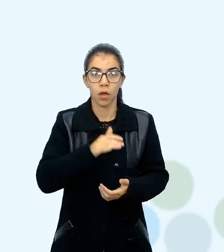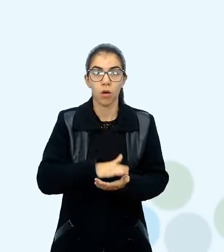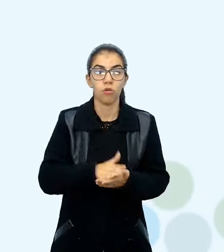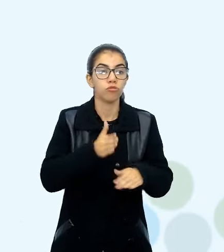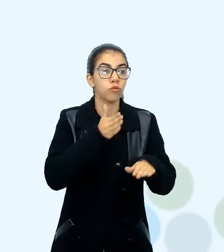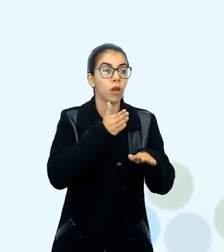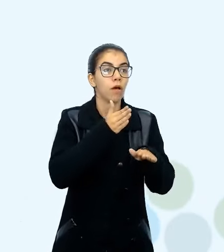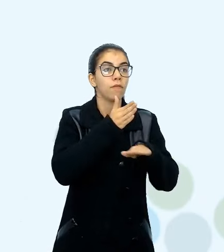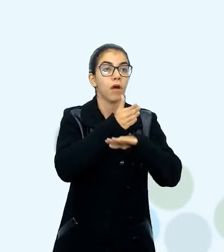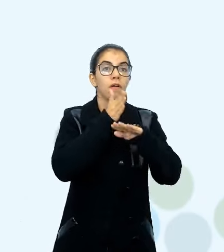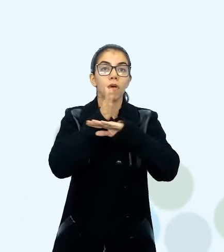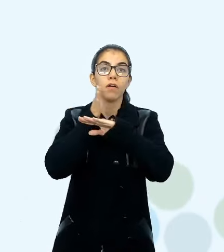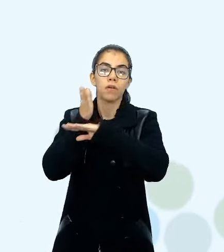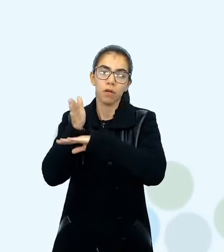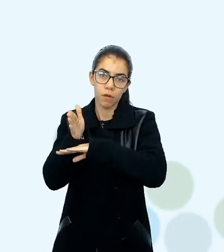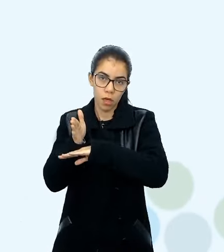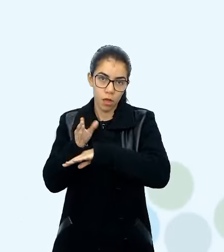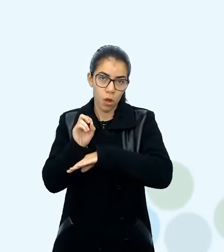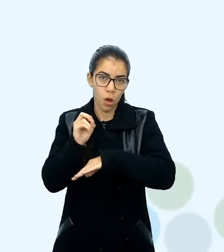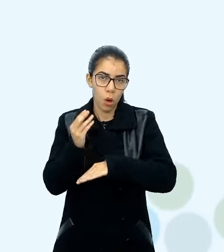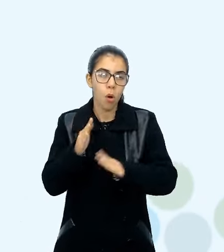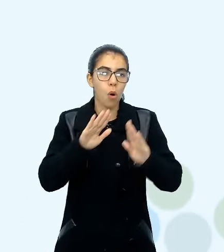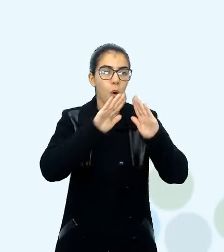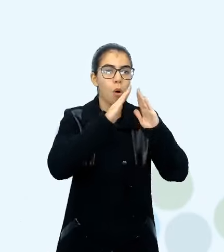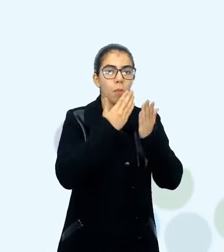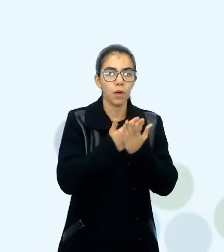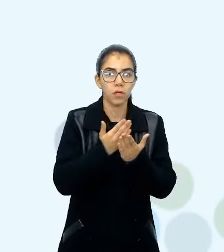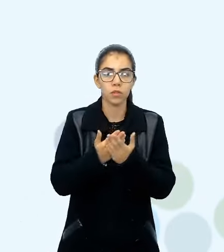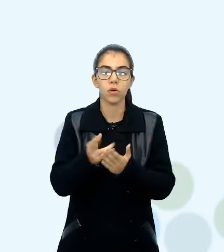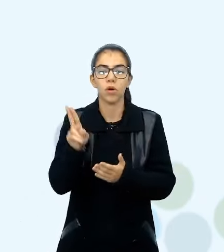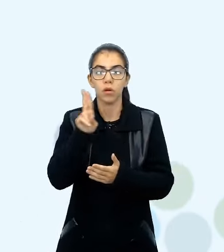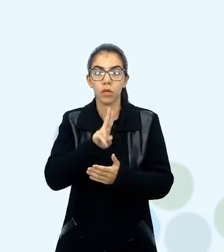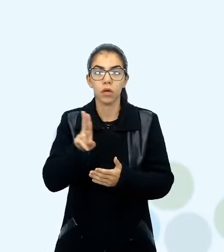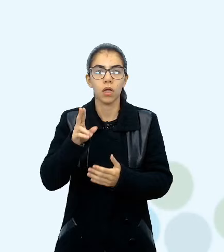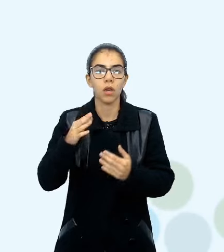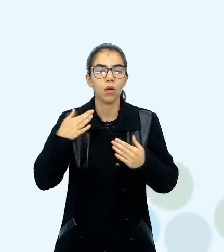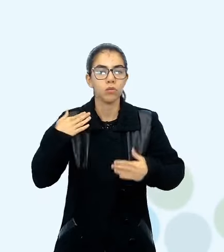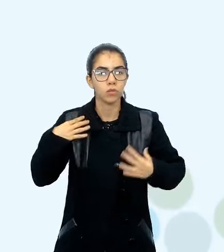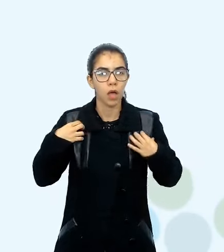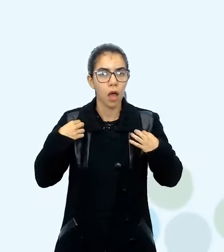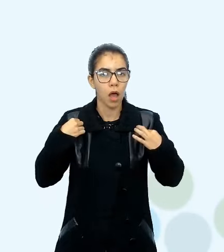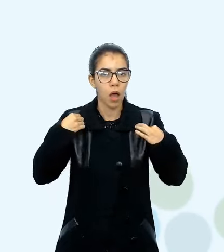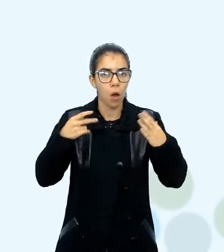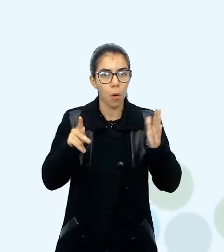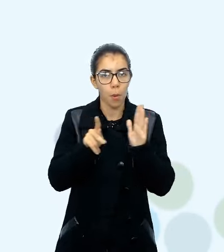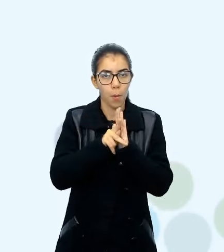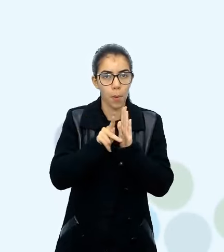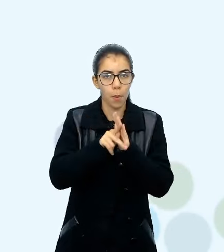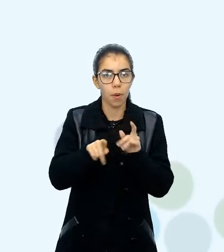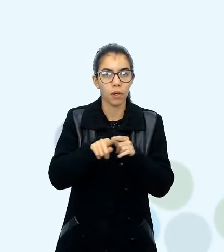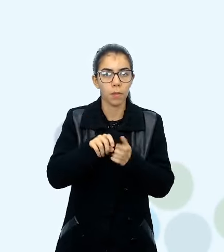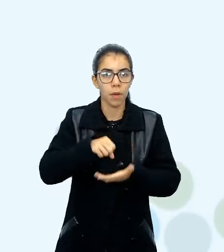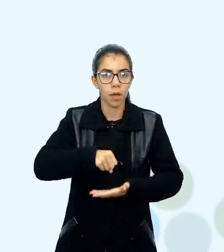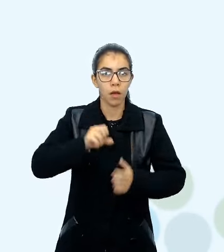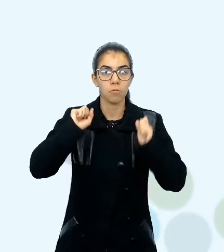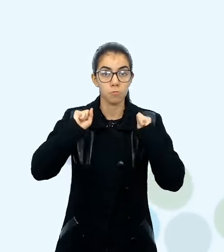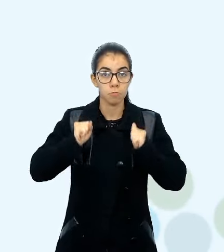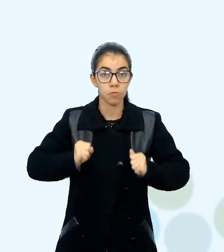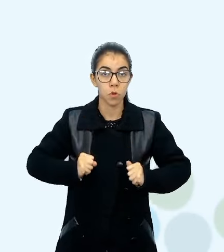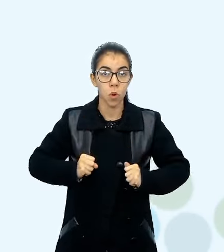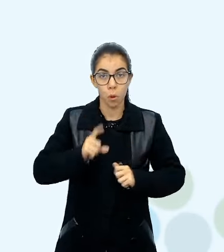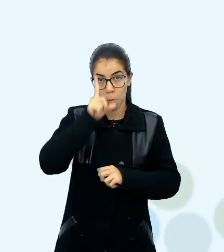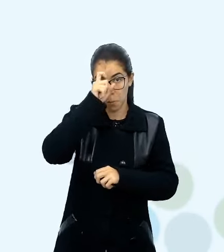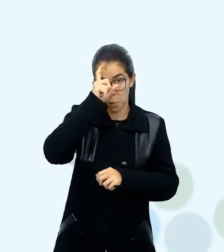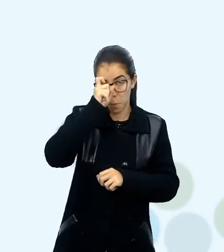Ou para a escola, que ela usa o uniforme, né, ou a bolsa da escola, ou para o médico, ou para